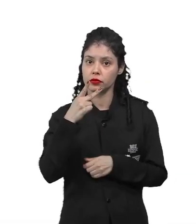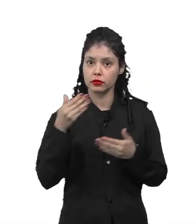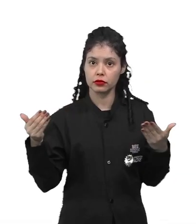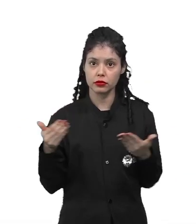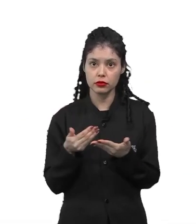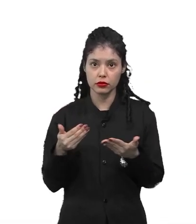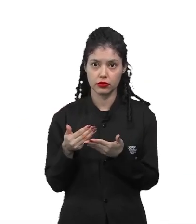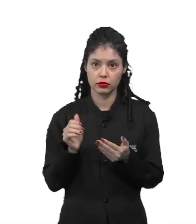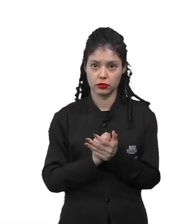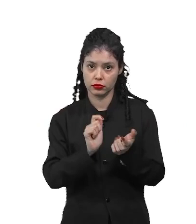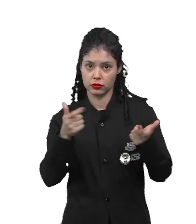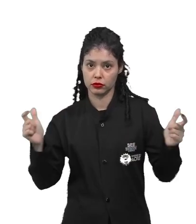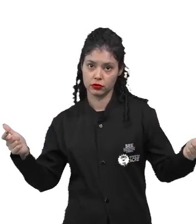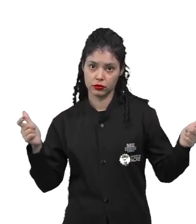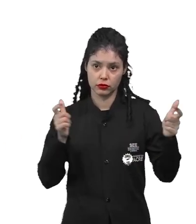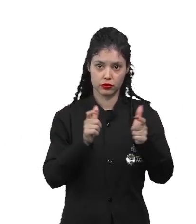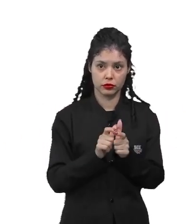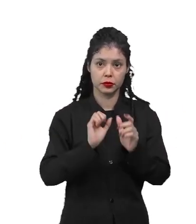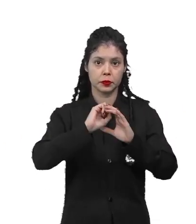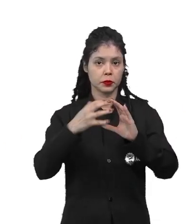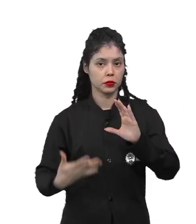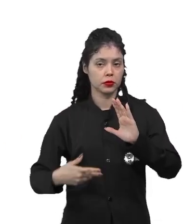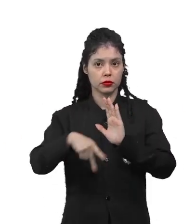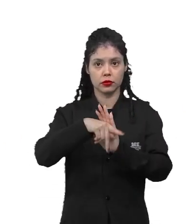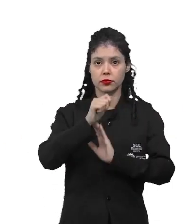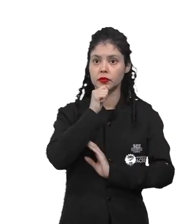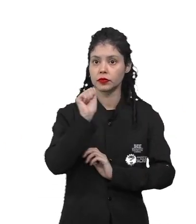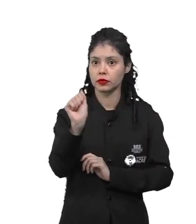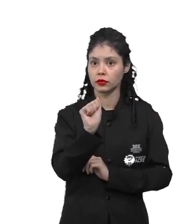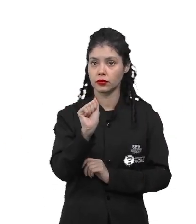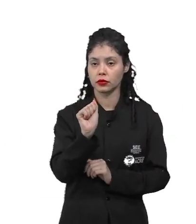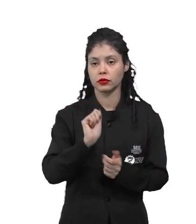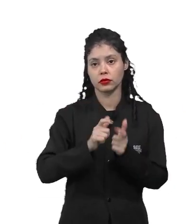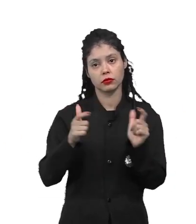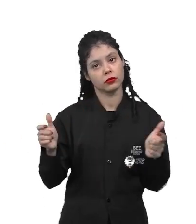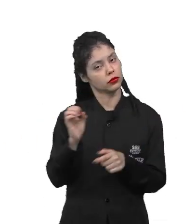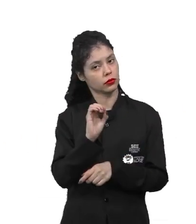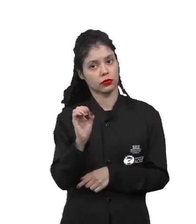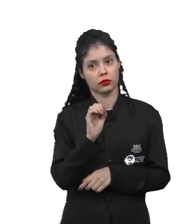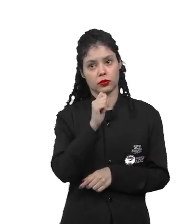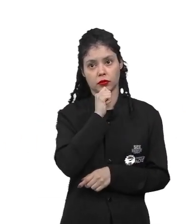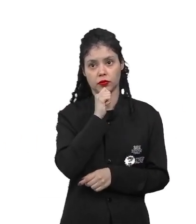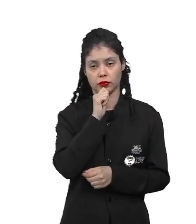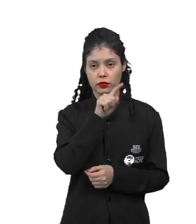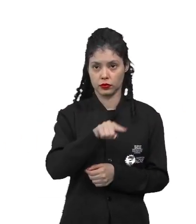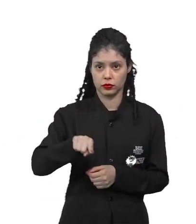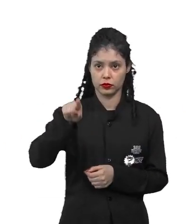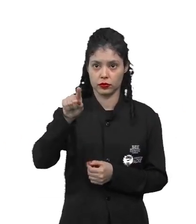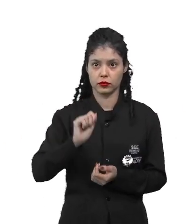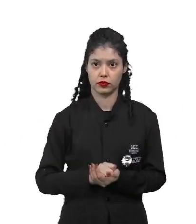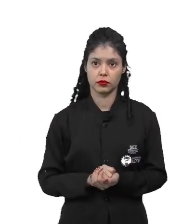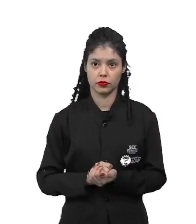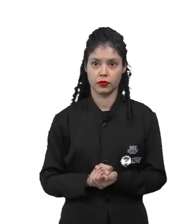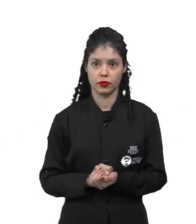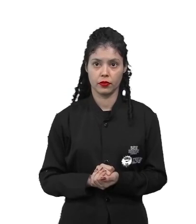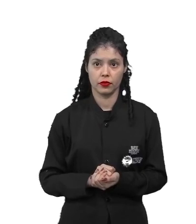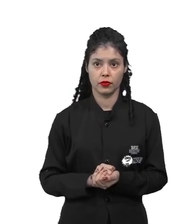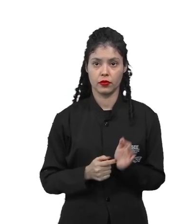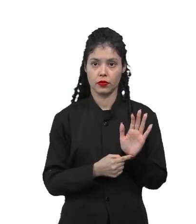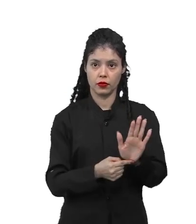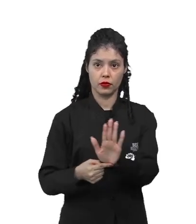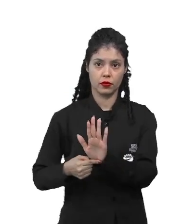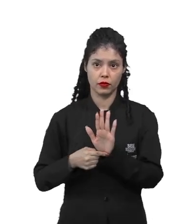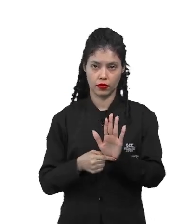funções crescente e decrescente, elas têm aquela característica, né? Quando A é maior que zero, ó o macete, você estudante que não notou ainda, tá bom? Essa aqui